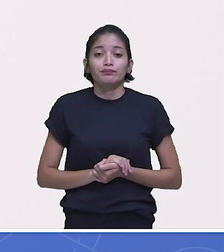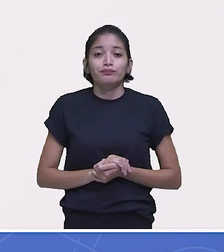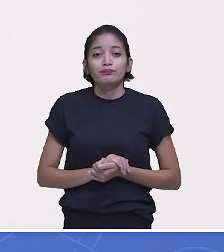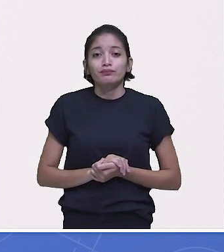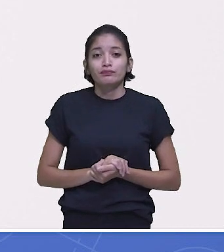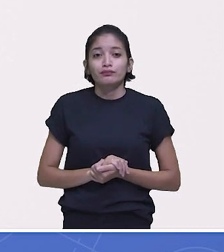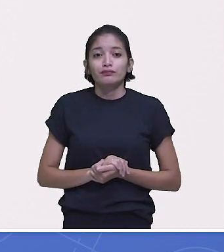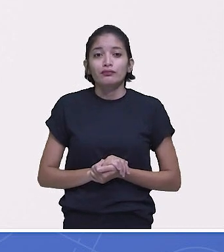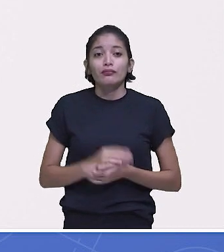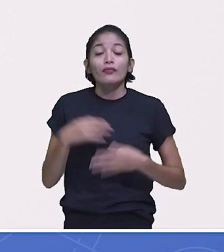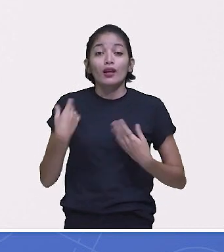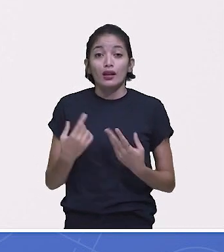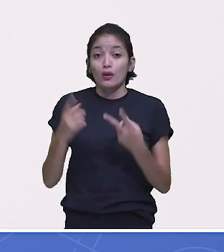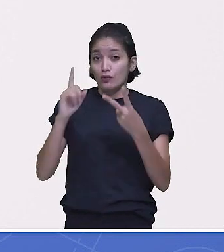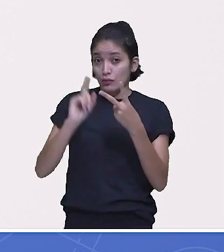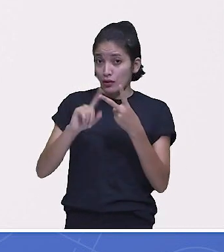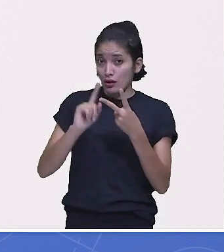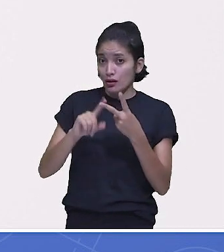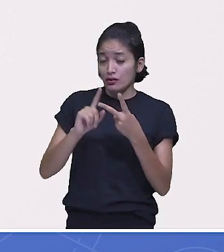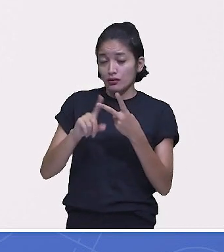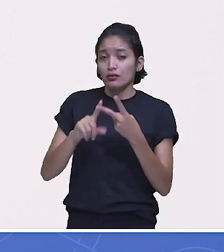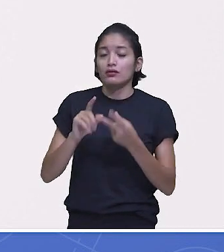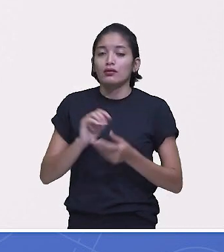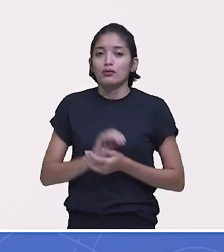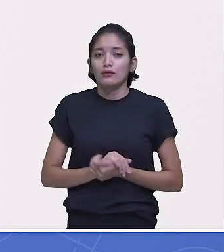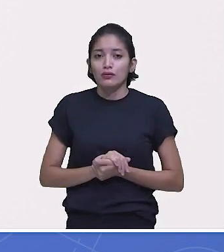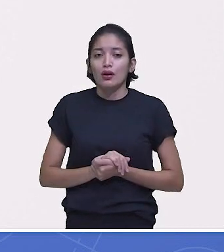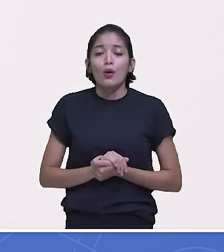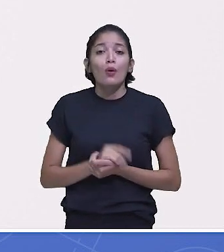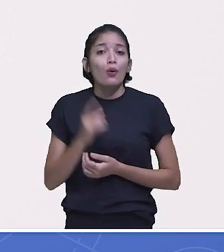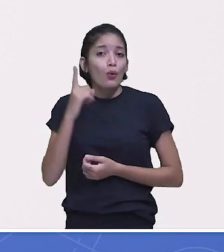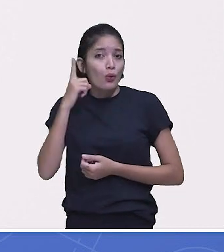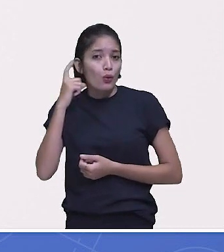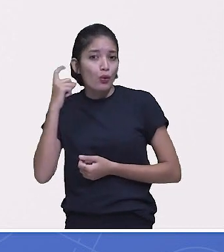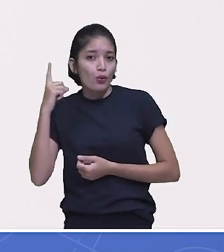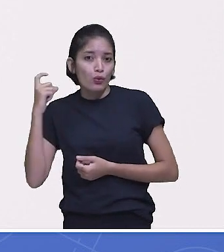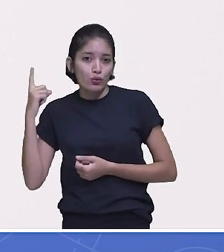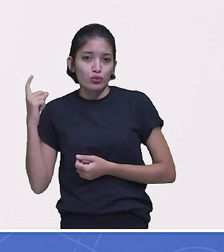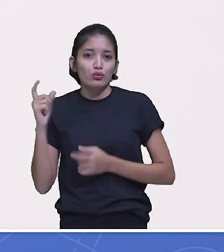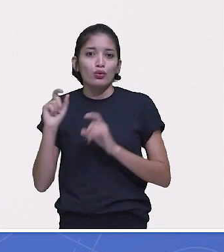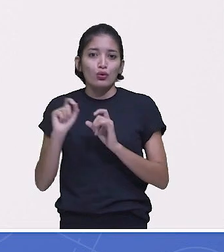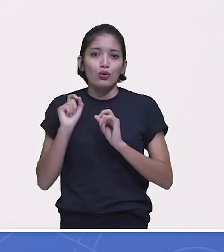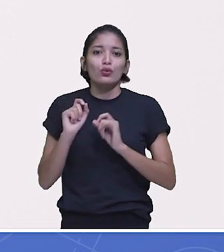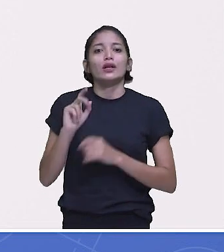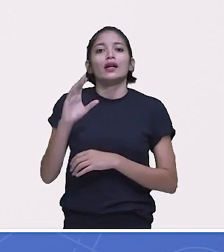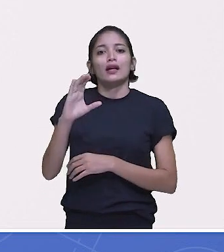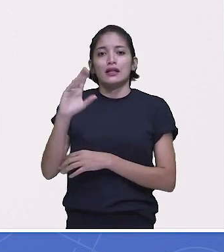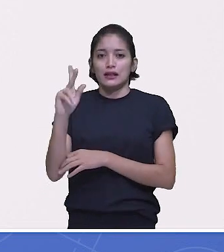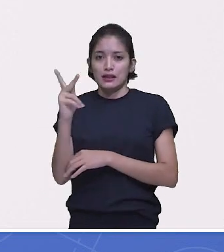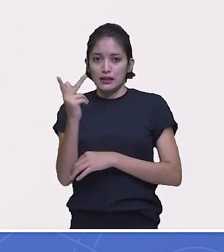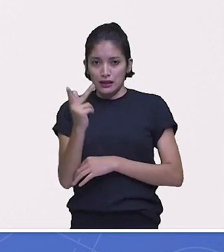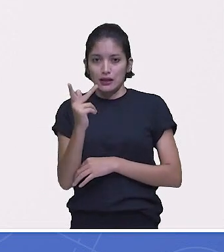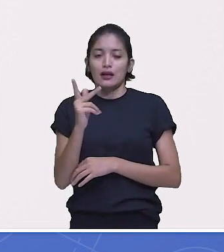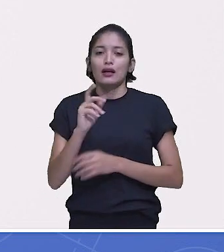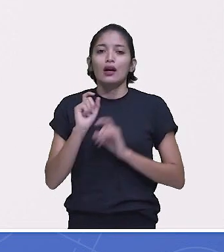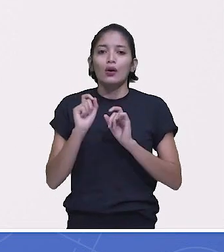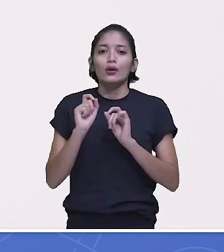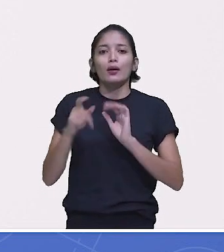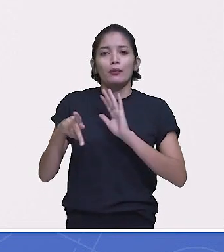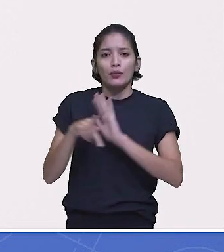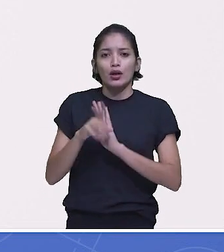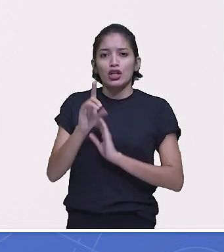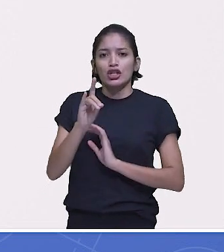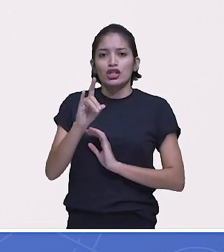A afirmativa 2 diz: o som do encontro consonantal C-H é um dígrafo,